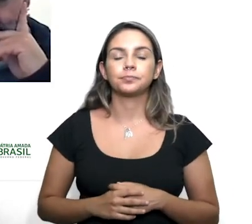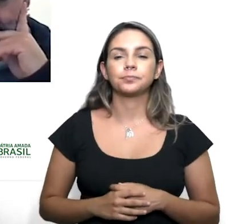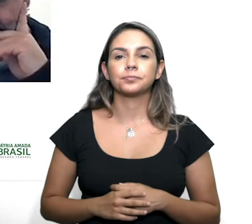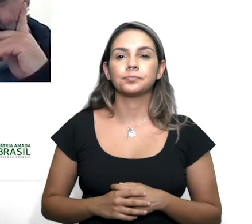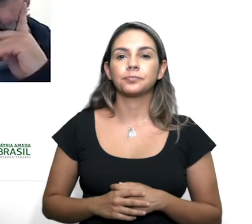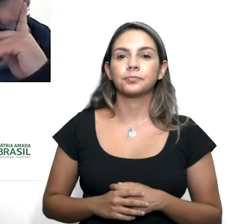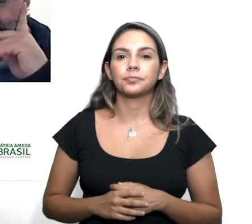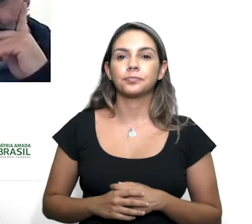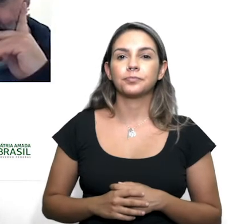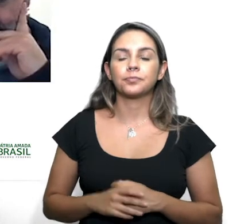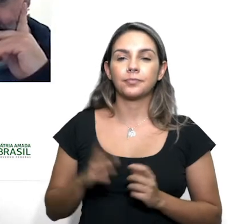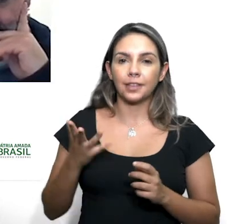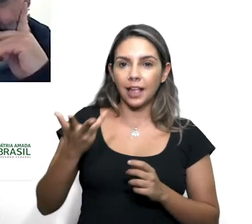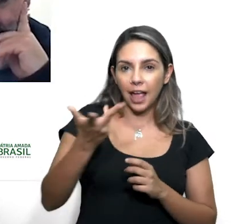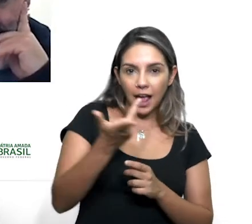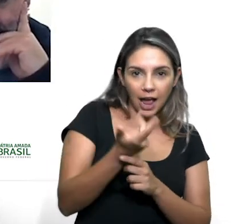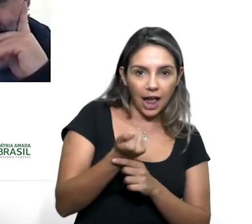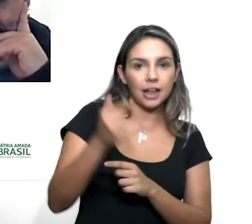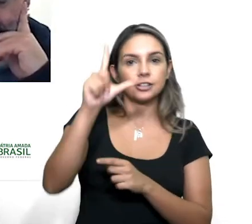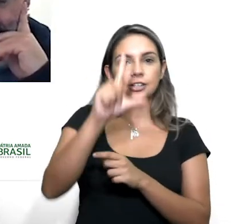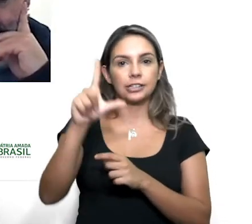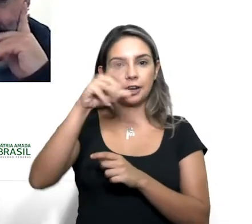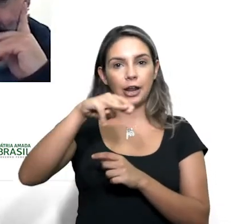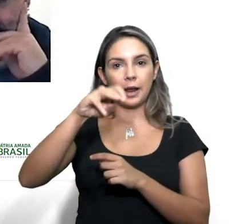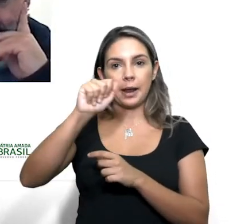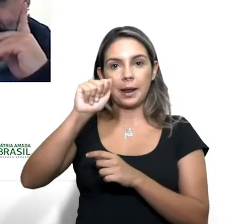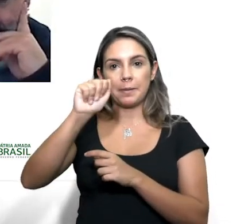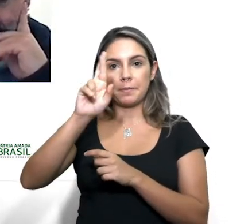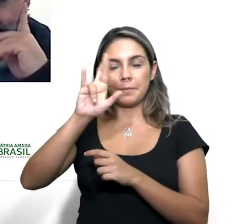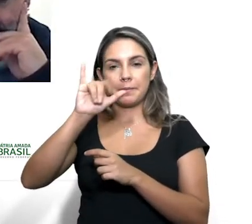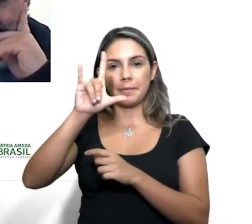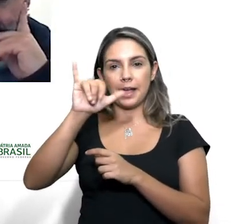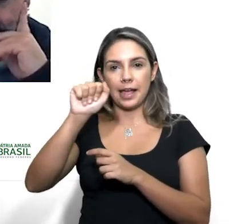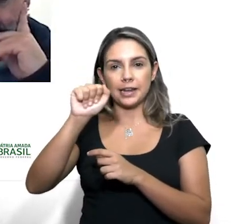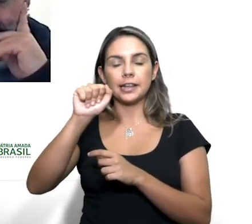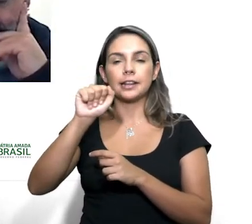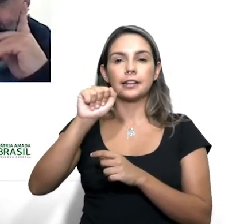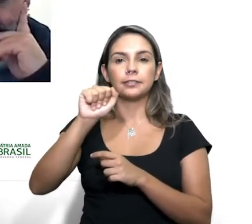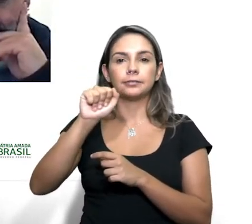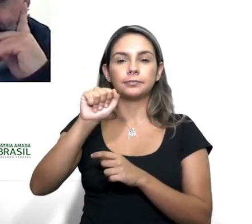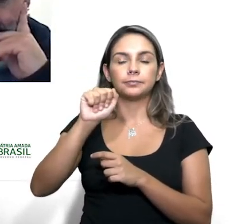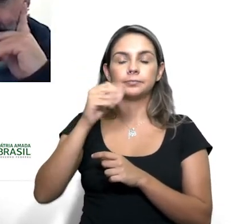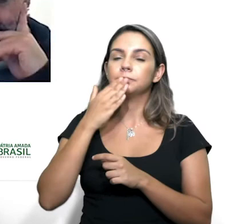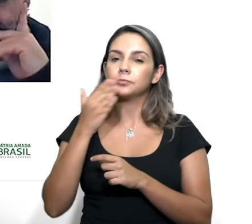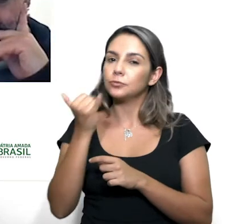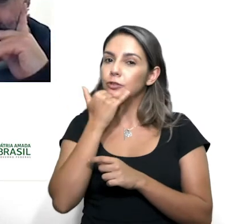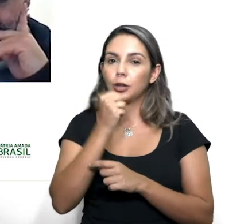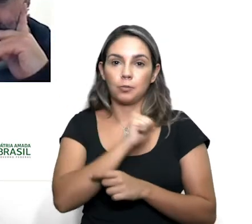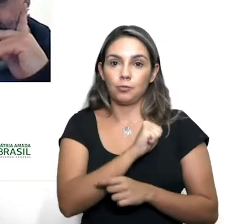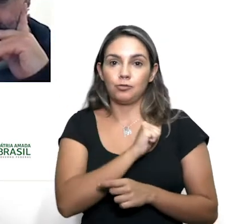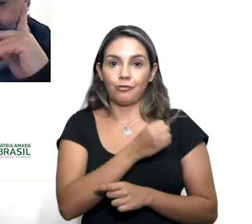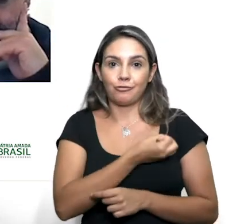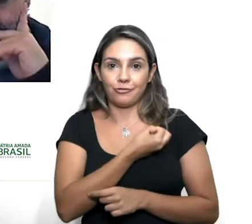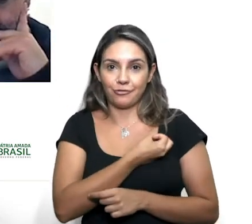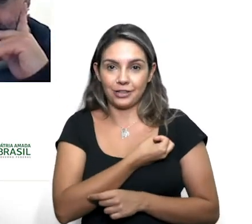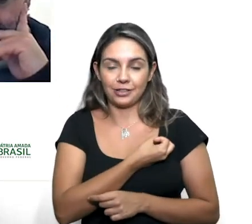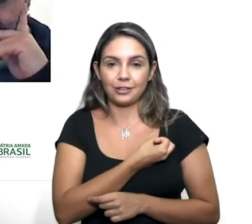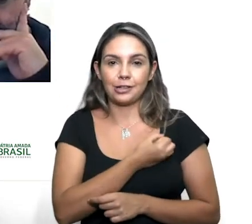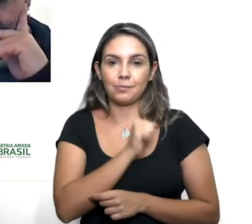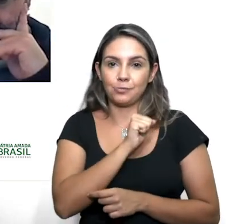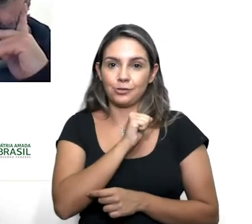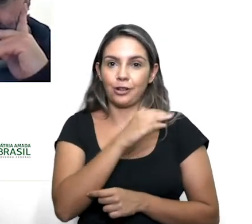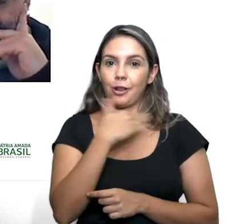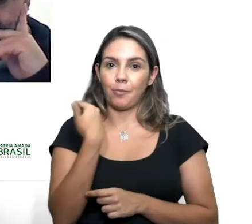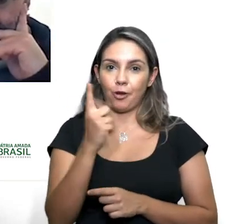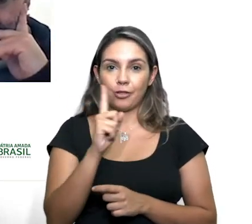maravilha. Arte e literatura. Marília, pulsão de vida, perdão, mas pulsão de vida e pulsão de morte